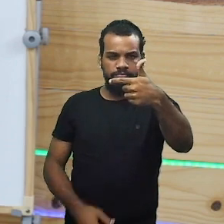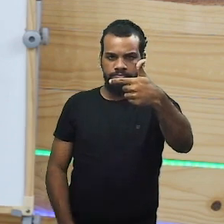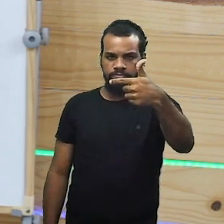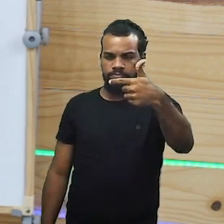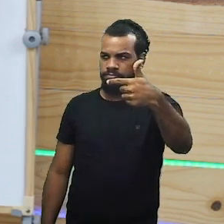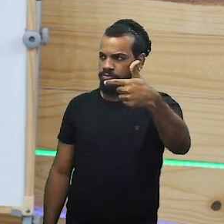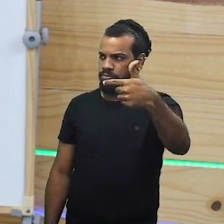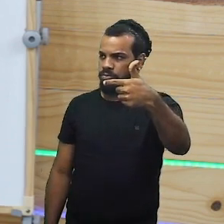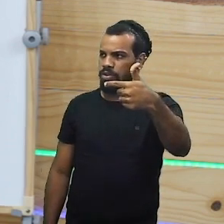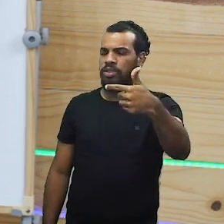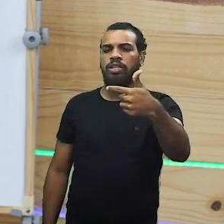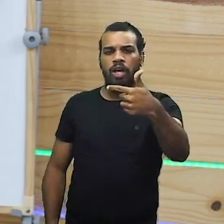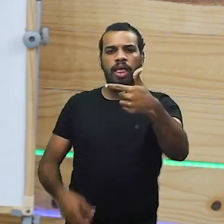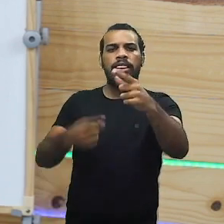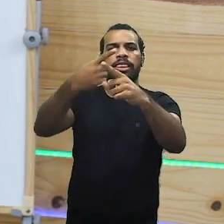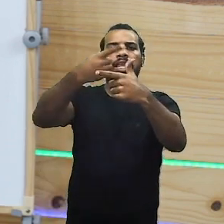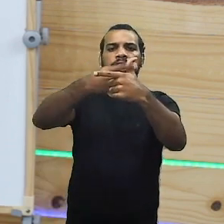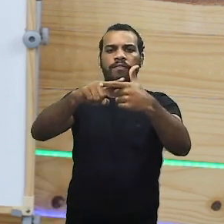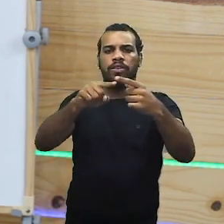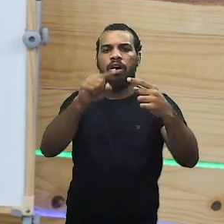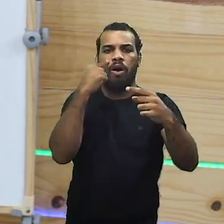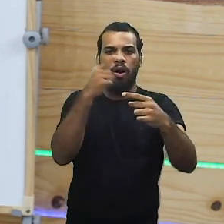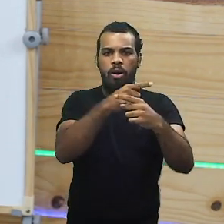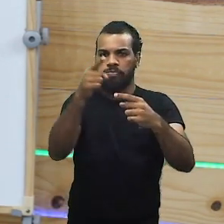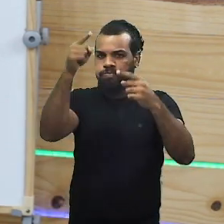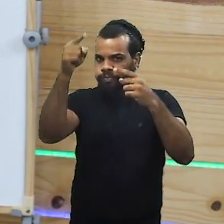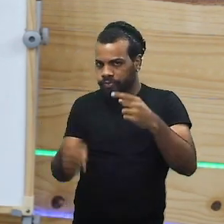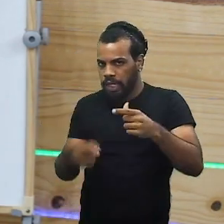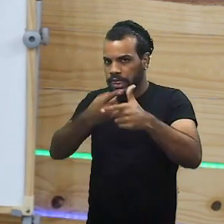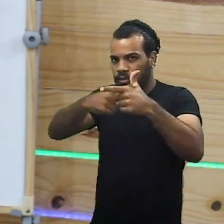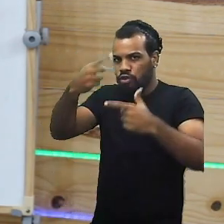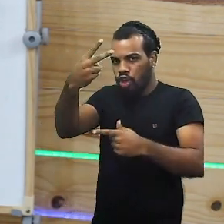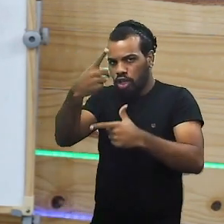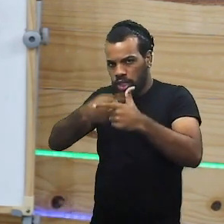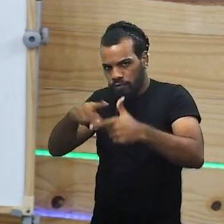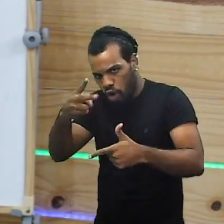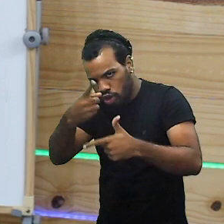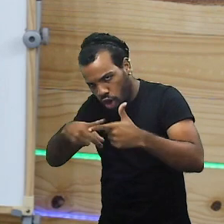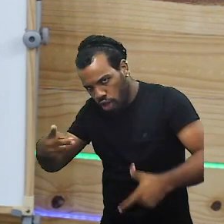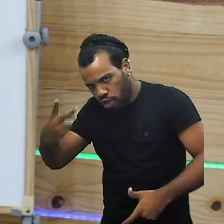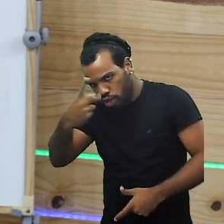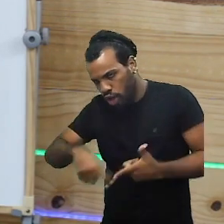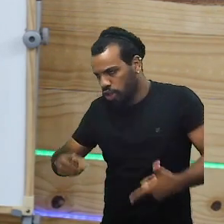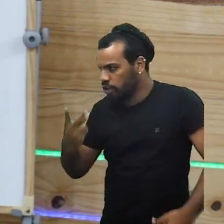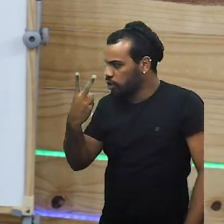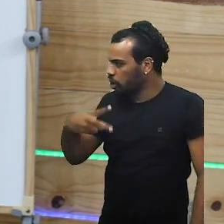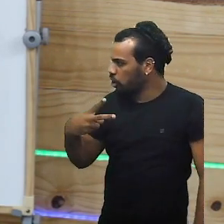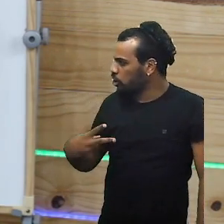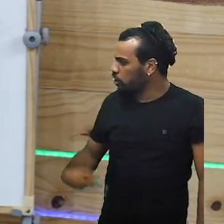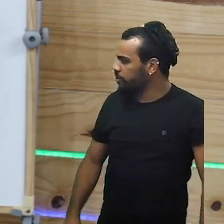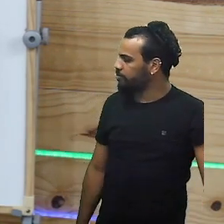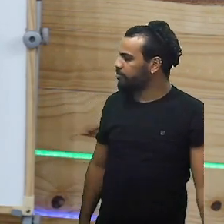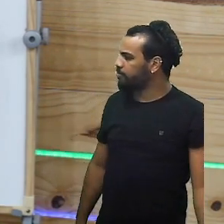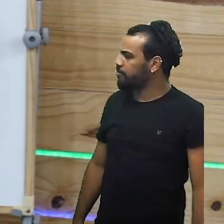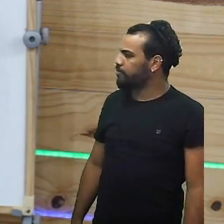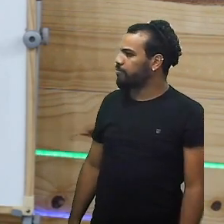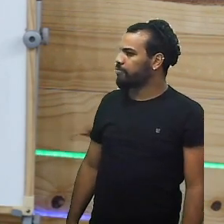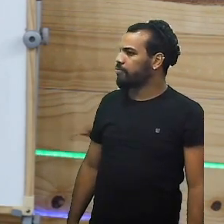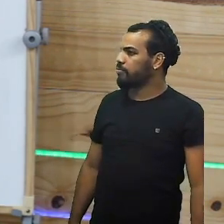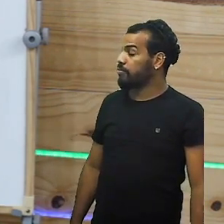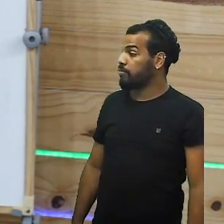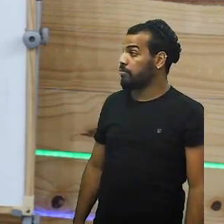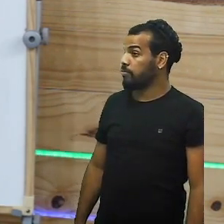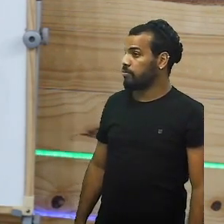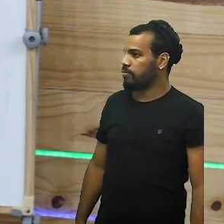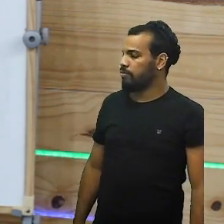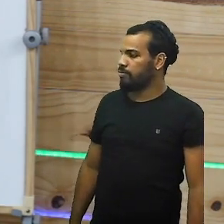72. Vamos dividir por 2, dá 36. Divide por 2, dá 18. Divide por